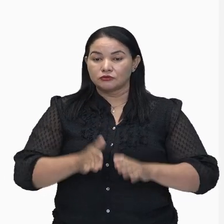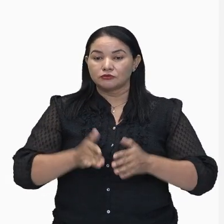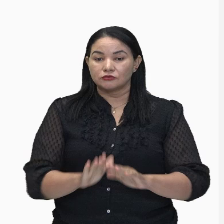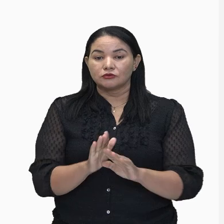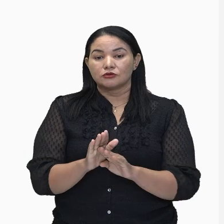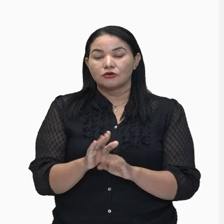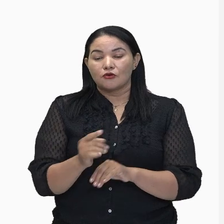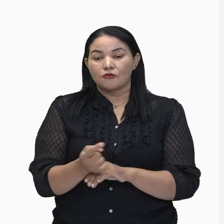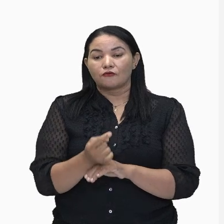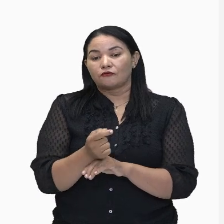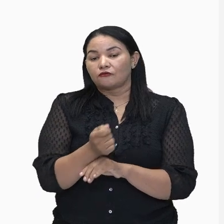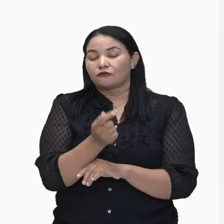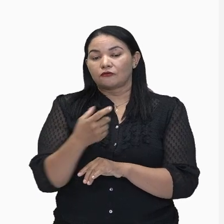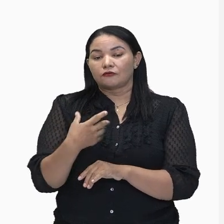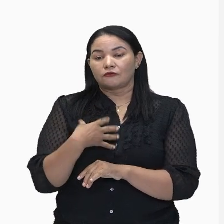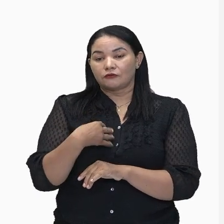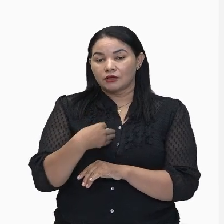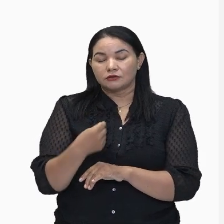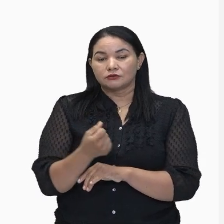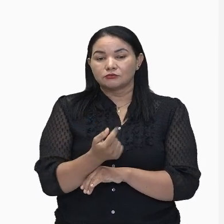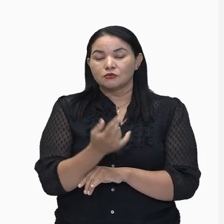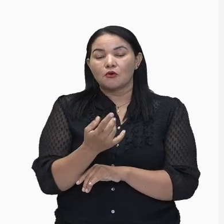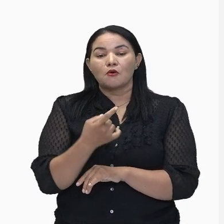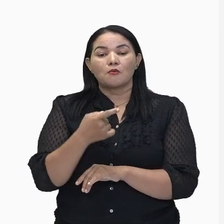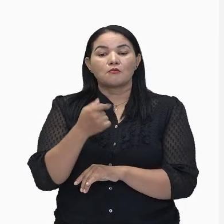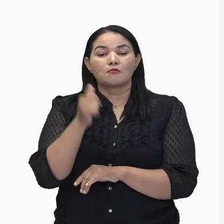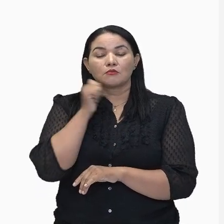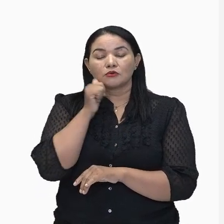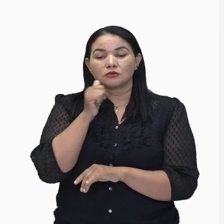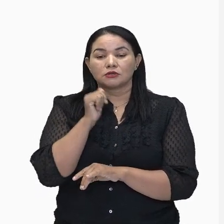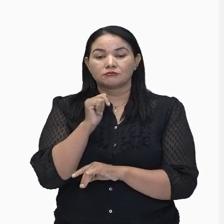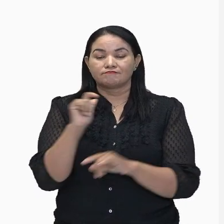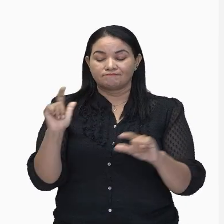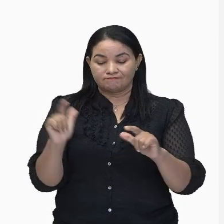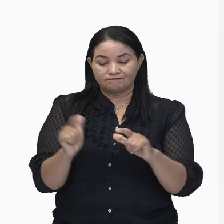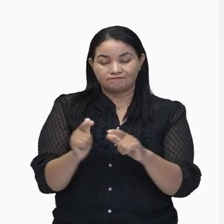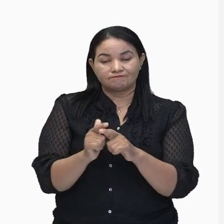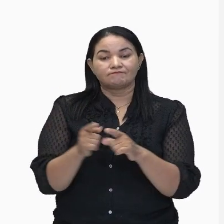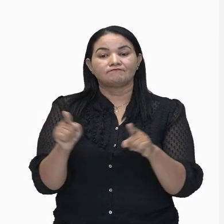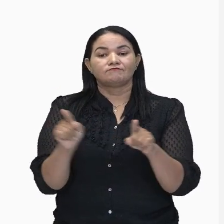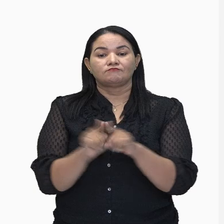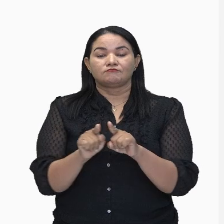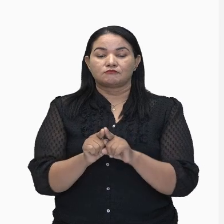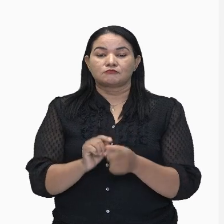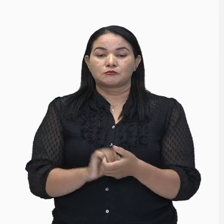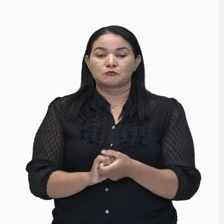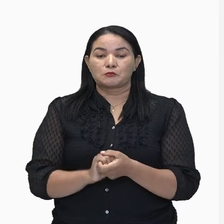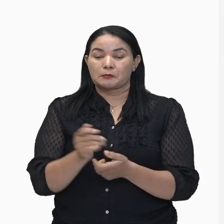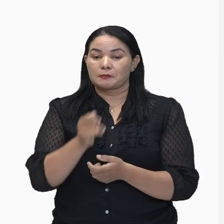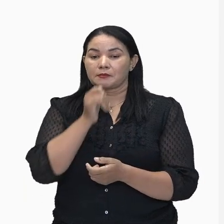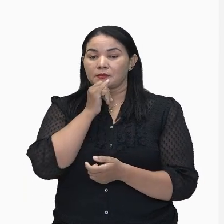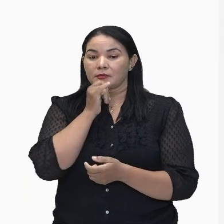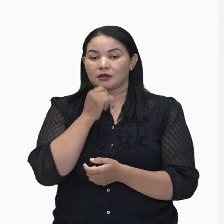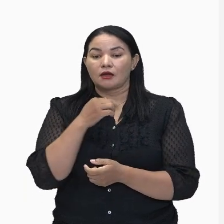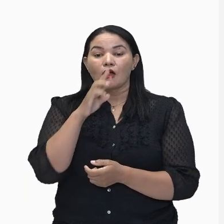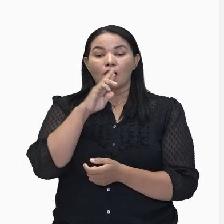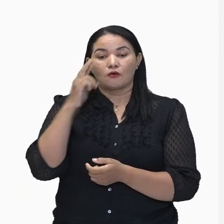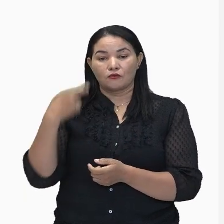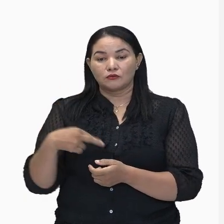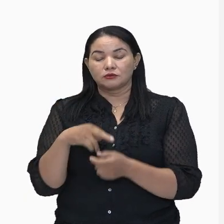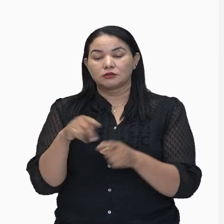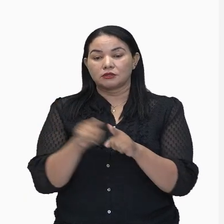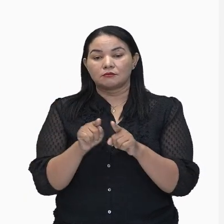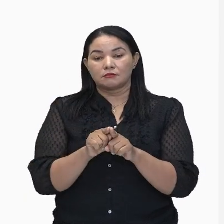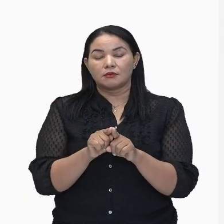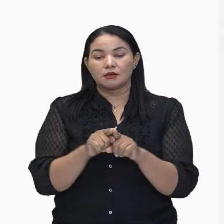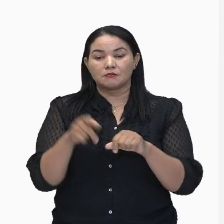por mulher, que acaba sendo bastante reduzida, tá? Exemplos como a Rússia, a Ucrânia,